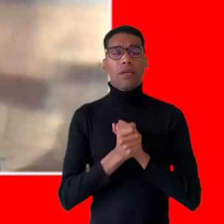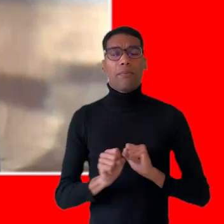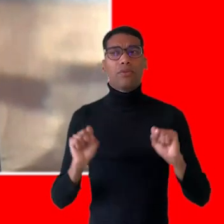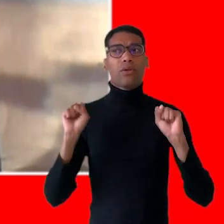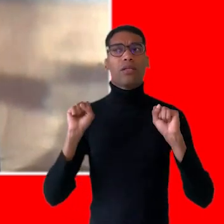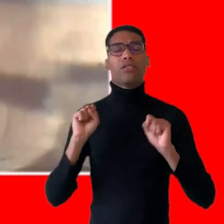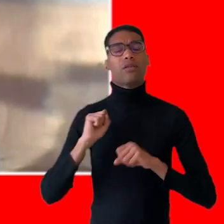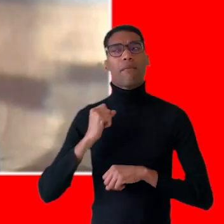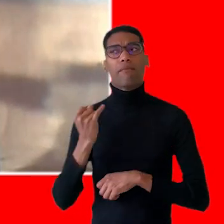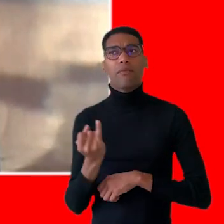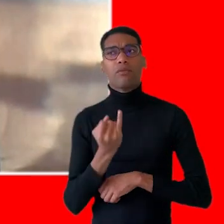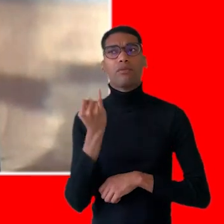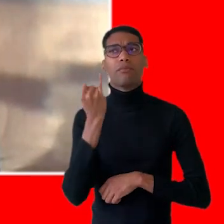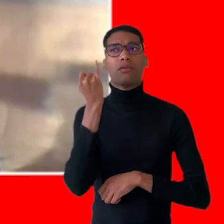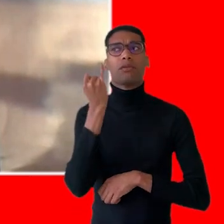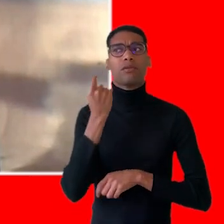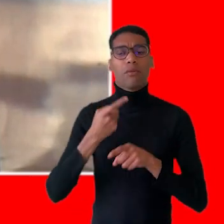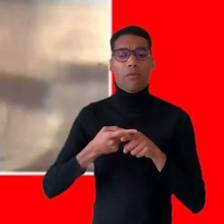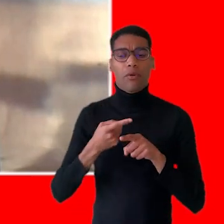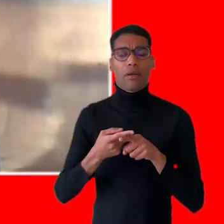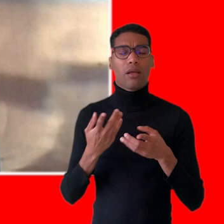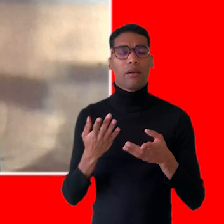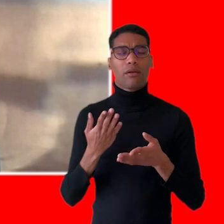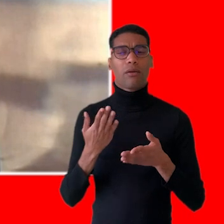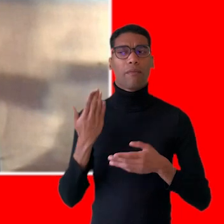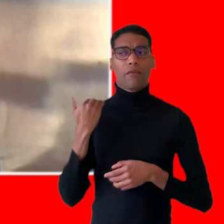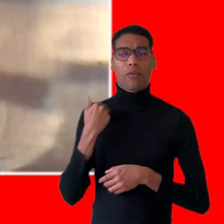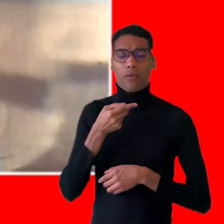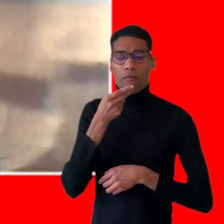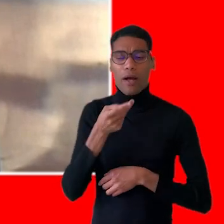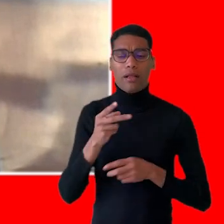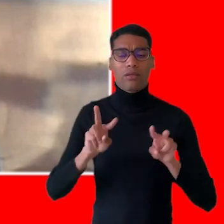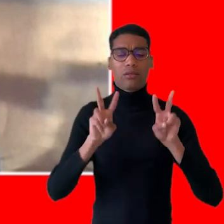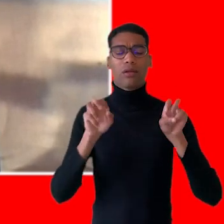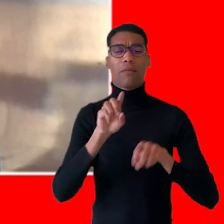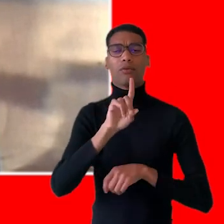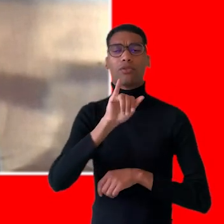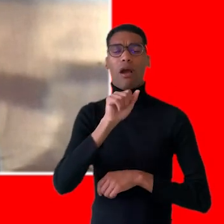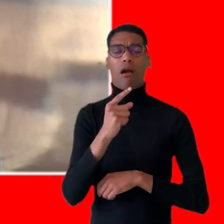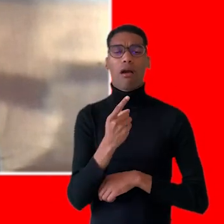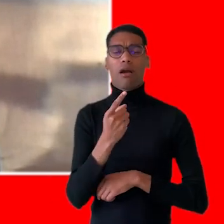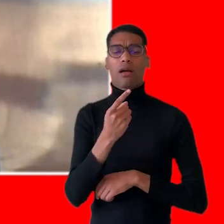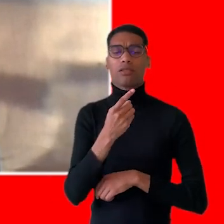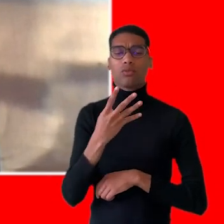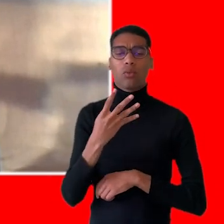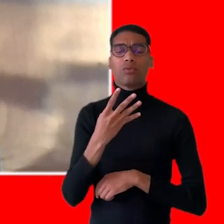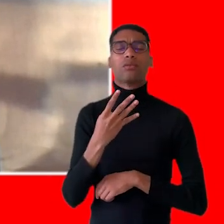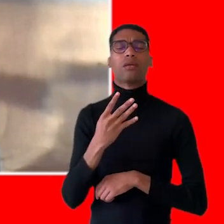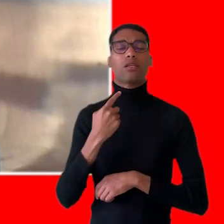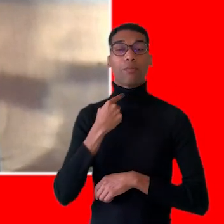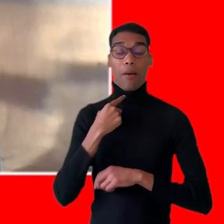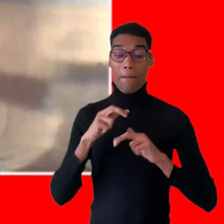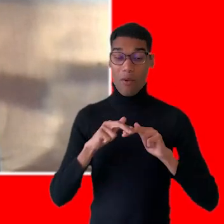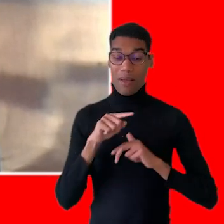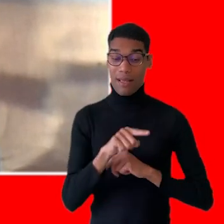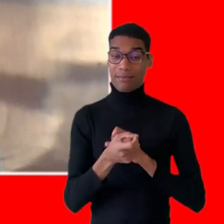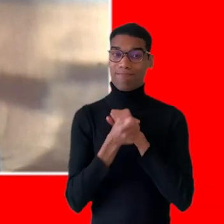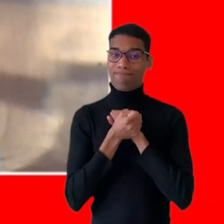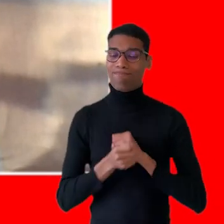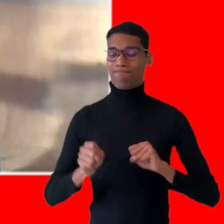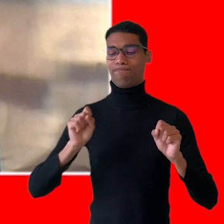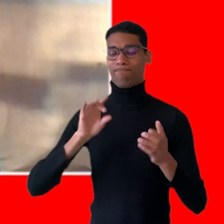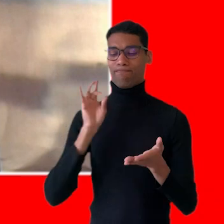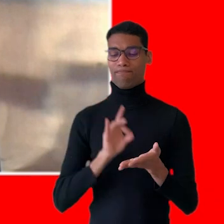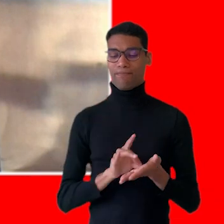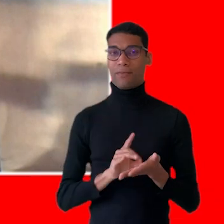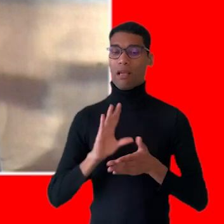tão relevantes quando nós falamos do 14 de maio, justamente porque eles lutaram por uma abolição verdadeira,